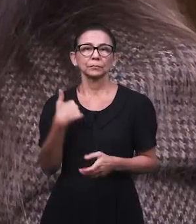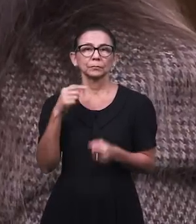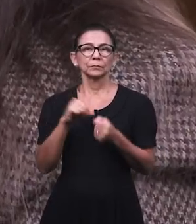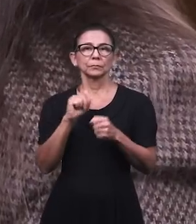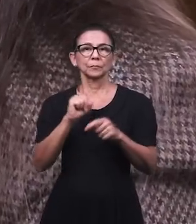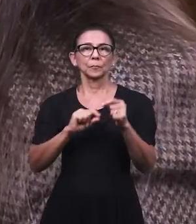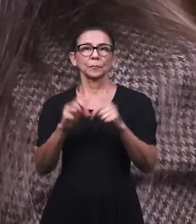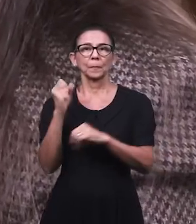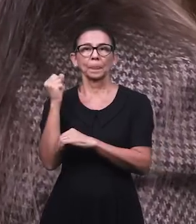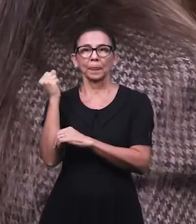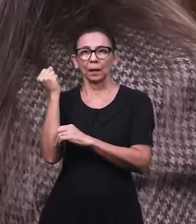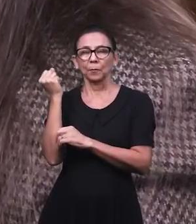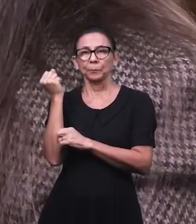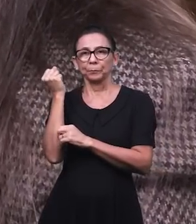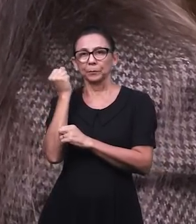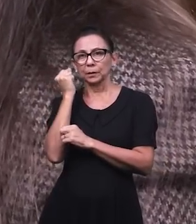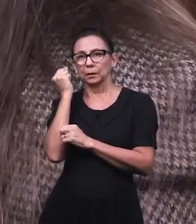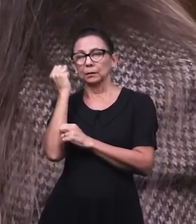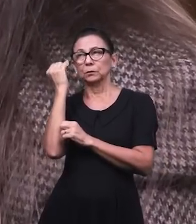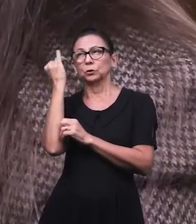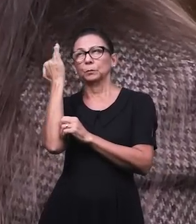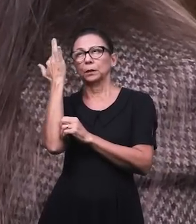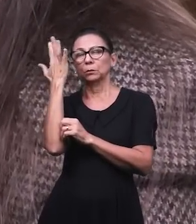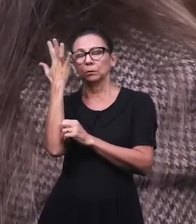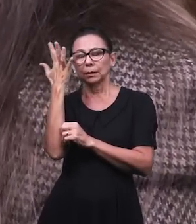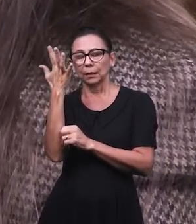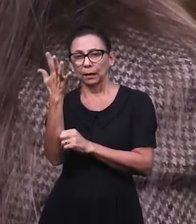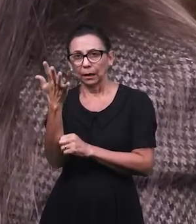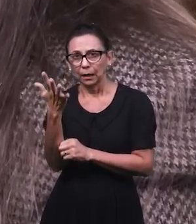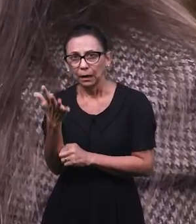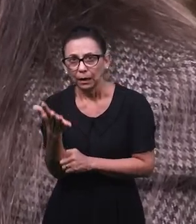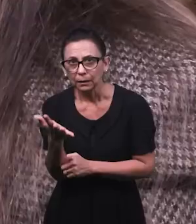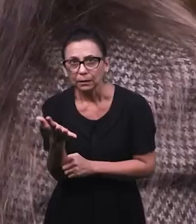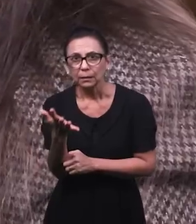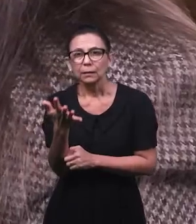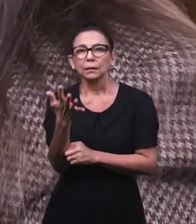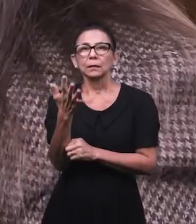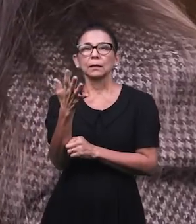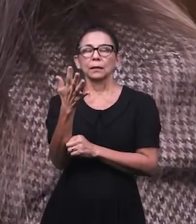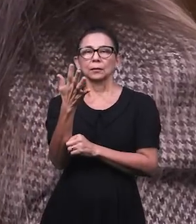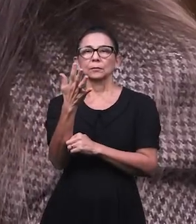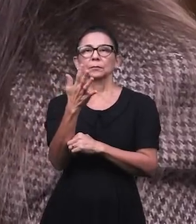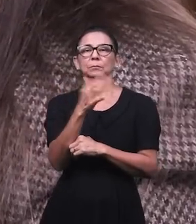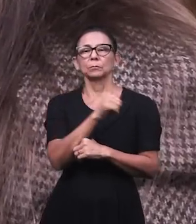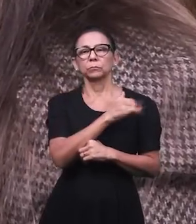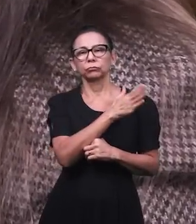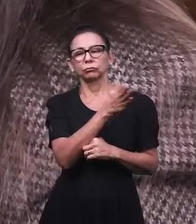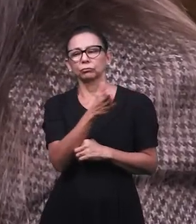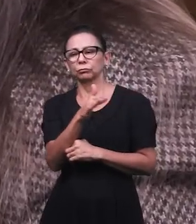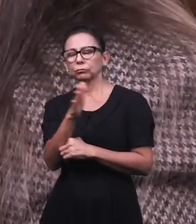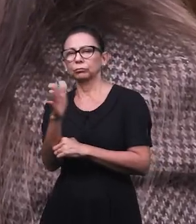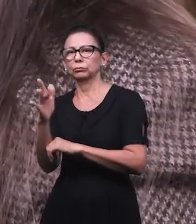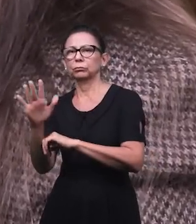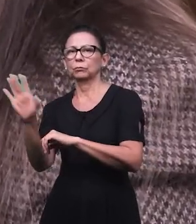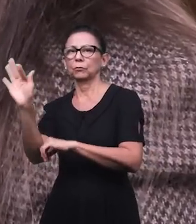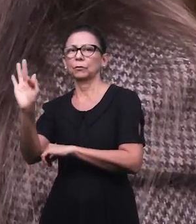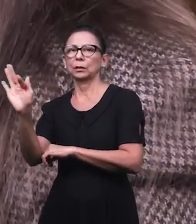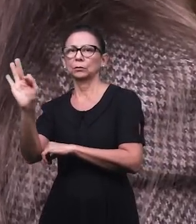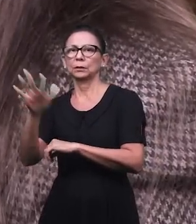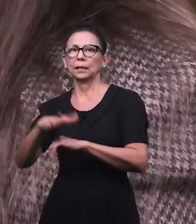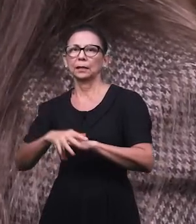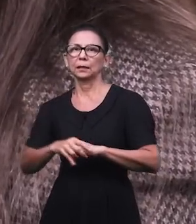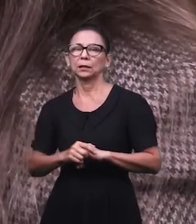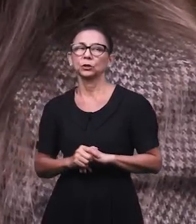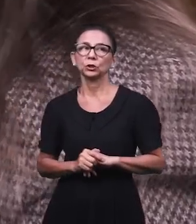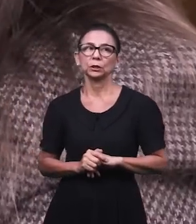E o que eu fazia? Eu saía de madrugada para conseguir ganhar mais tempo. Eu saía de madrugada, ao invés de eu voltar na Tupic de meio-dia,